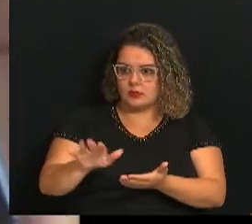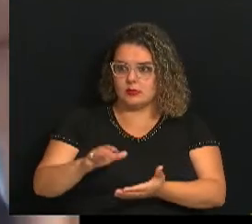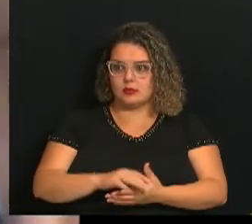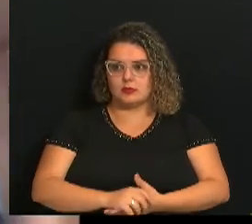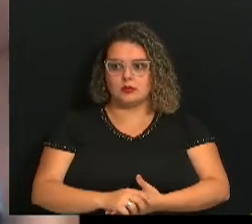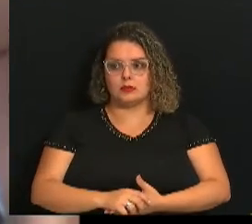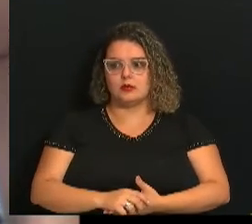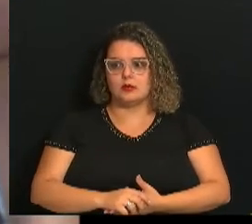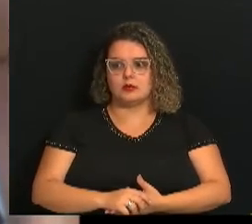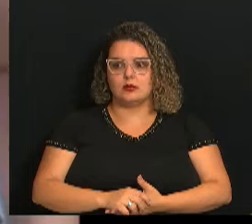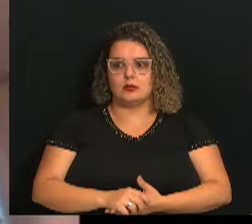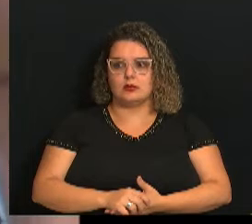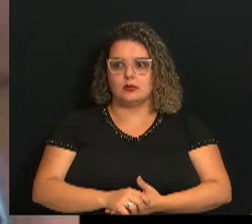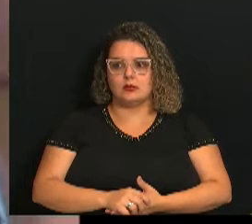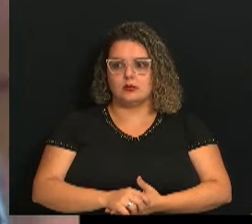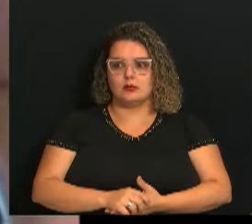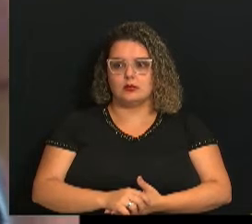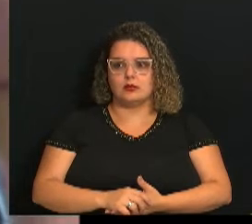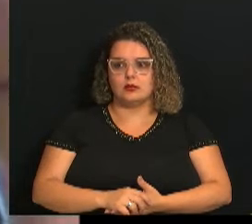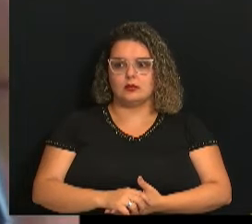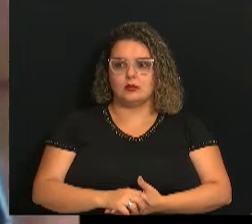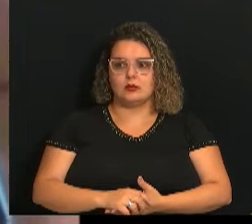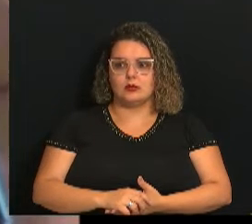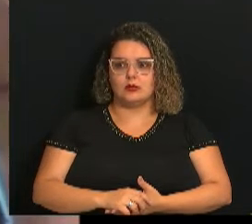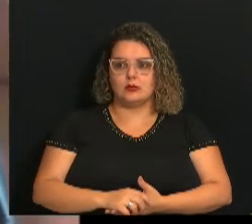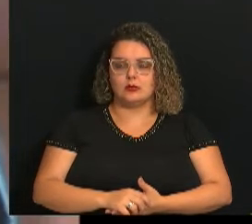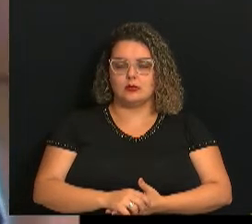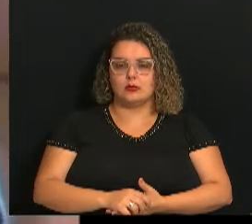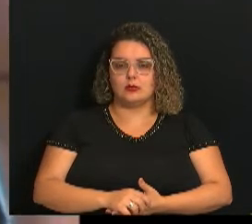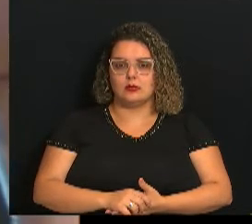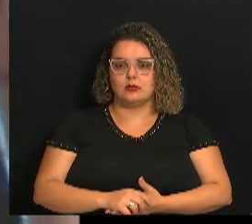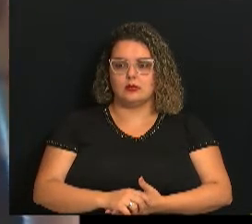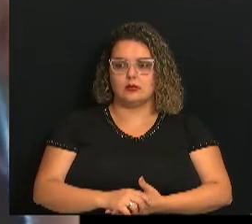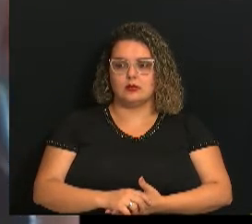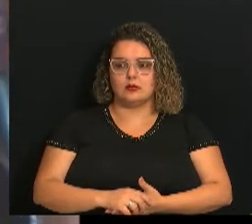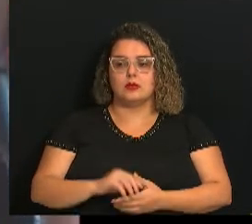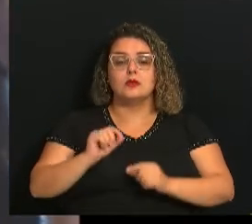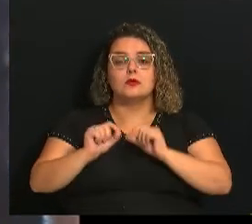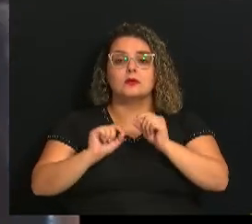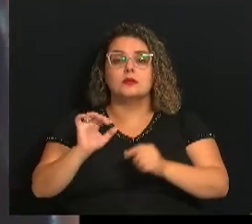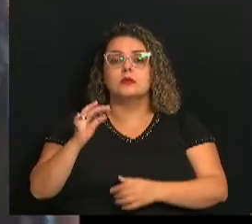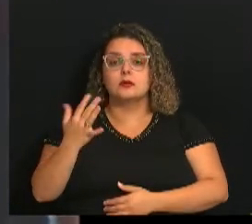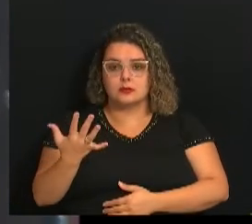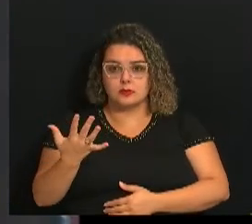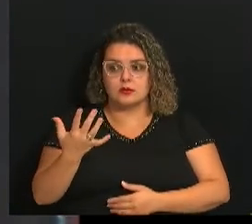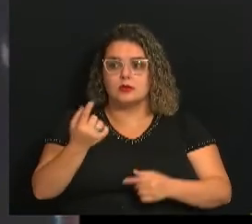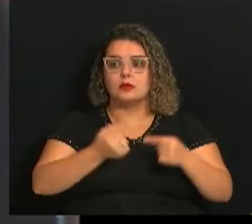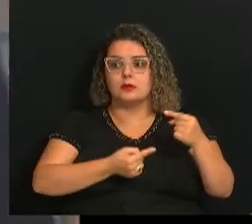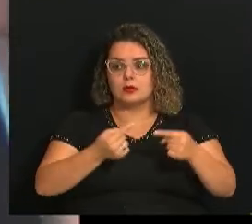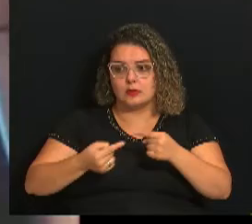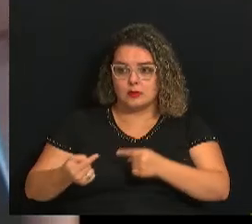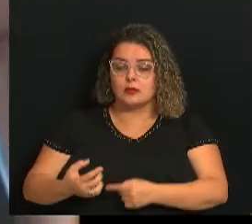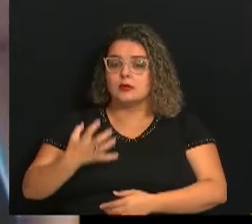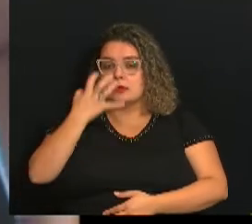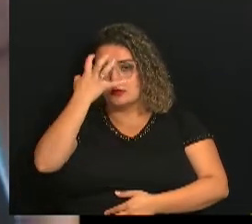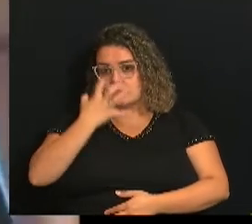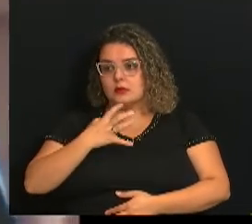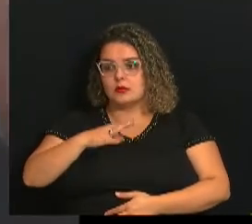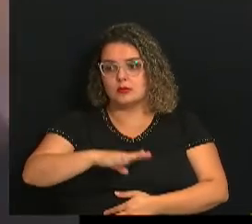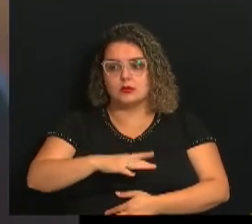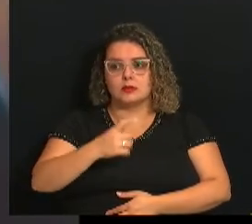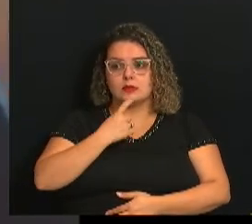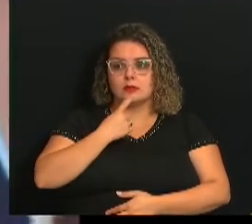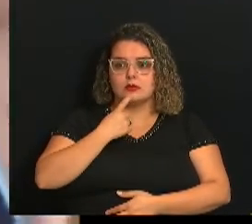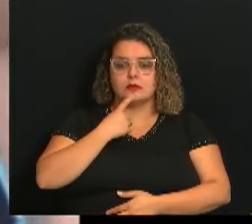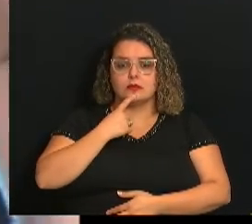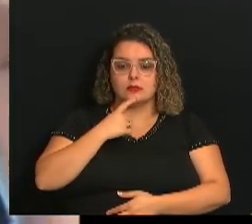E o que está acontecendo com esse projeto de debate sério de patrimônio de Campinas? É o desmonte,